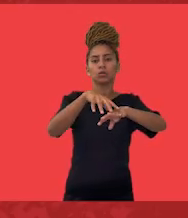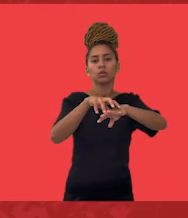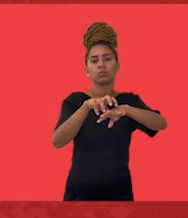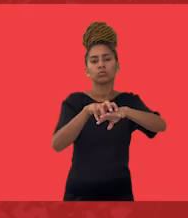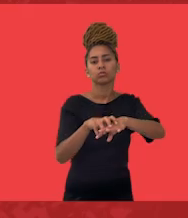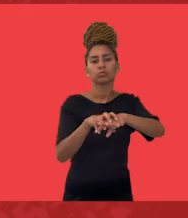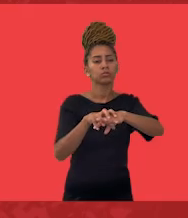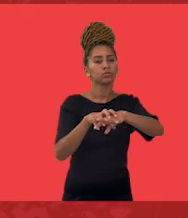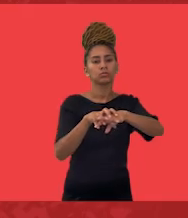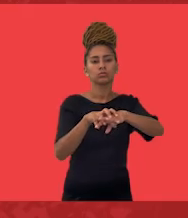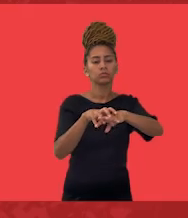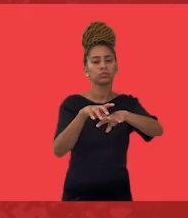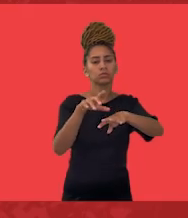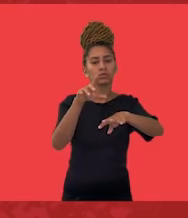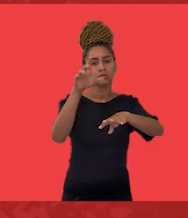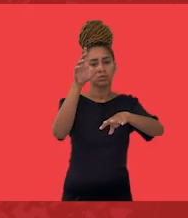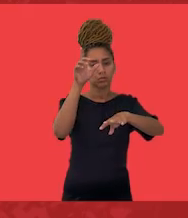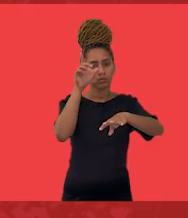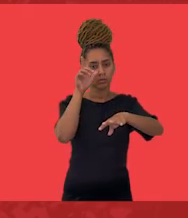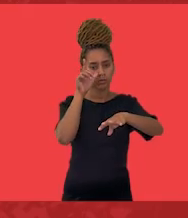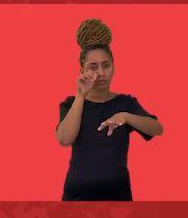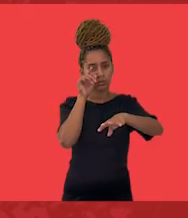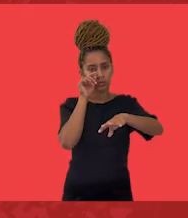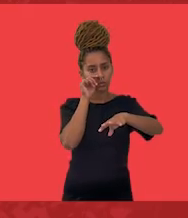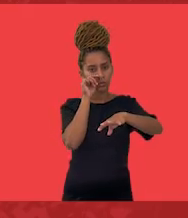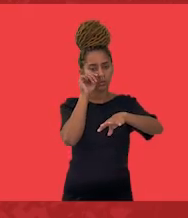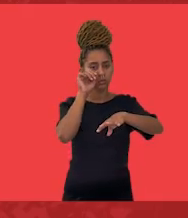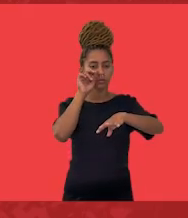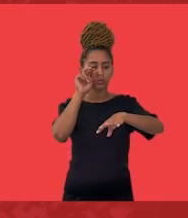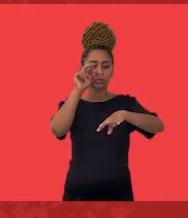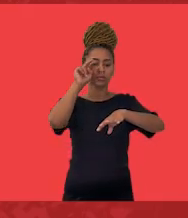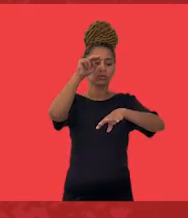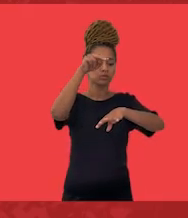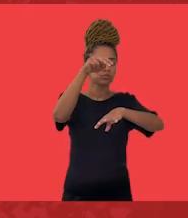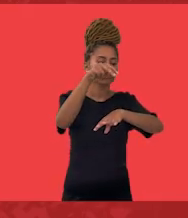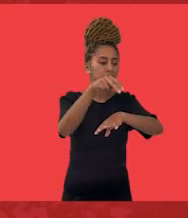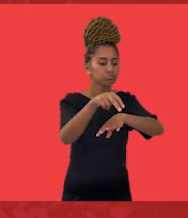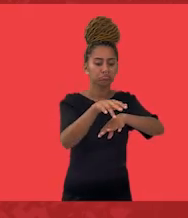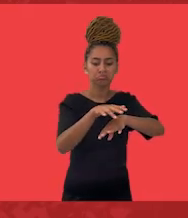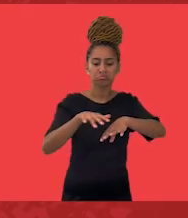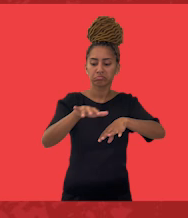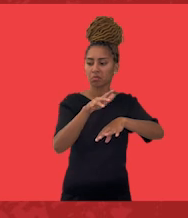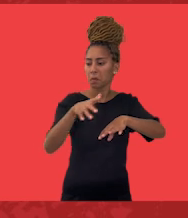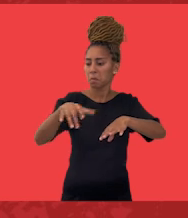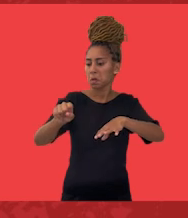dado, finge a própria morte com requintes de crueldade